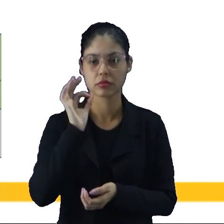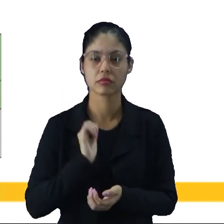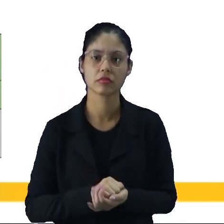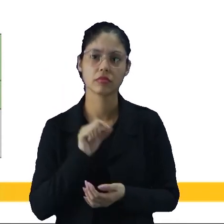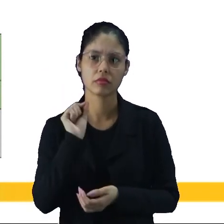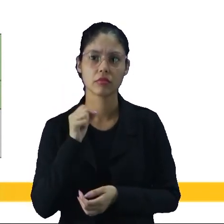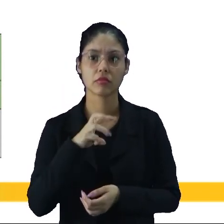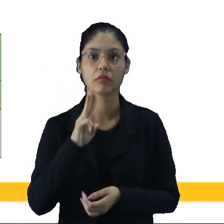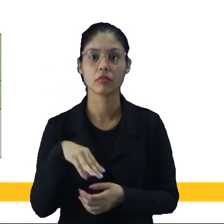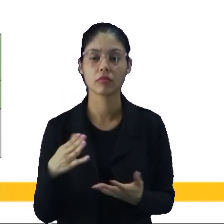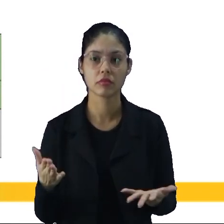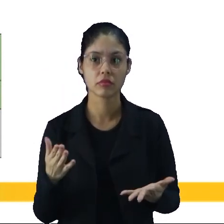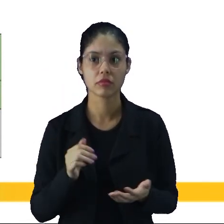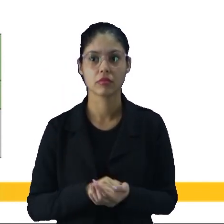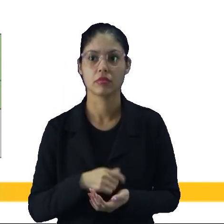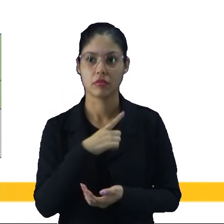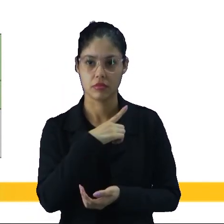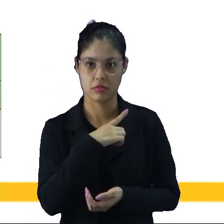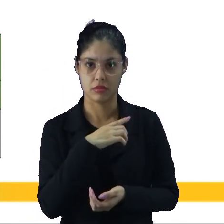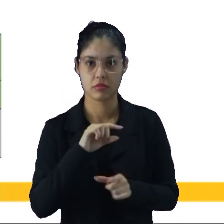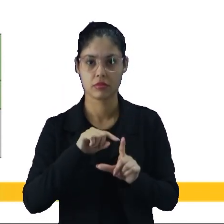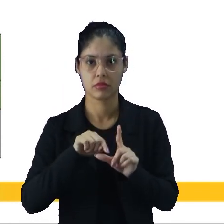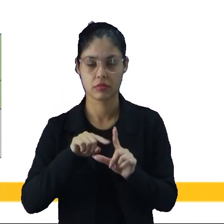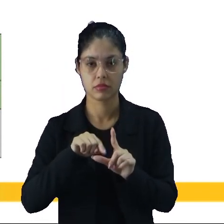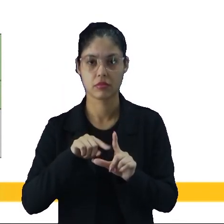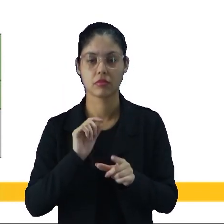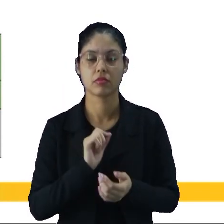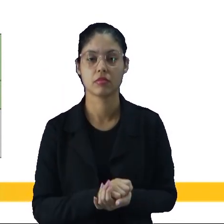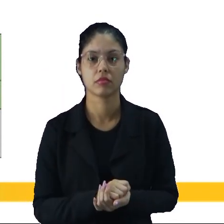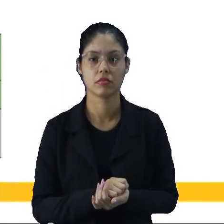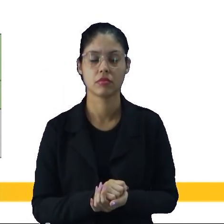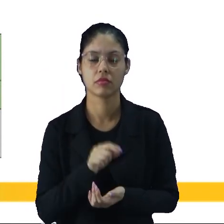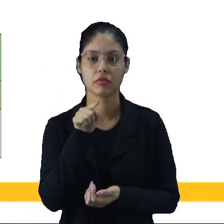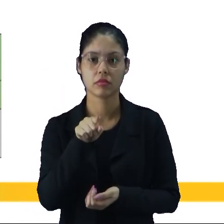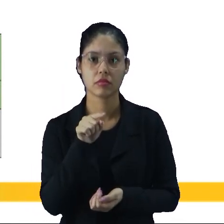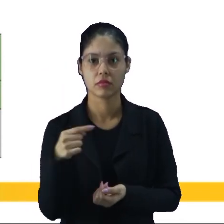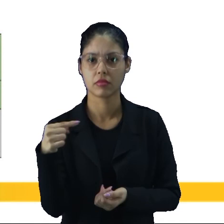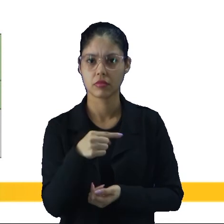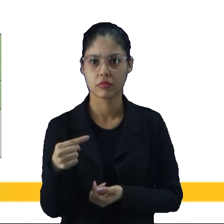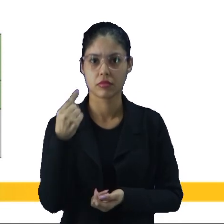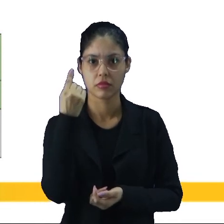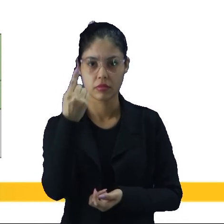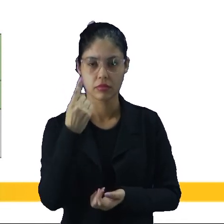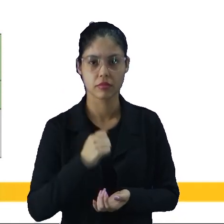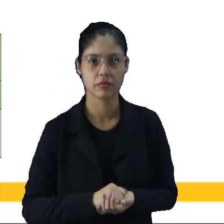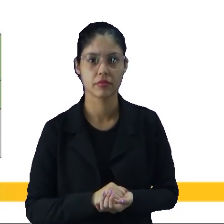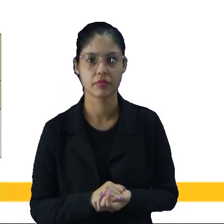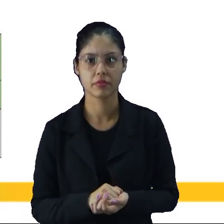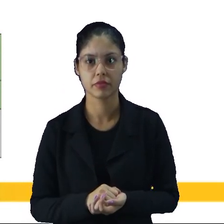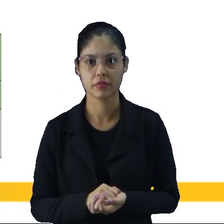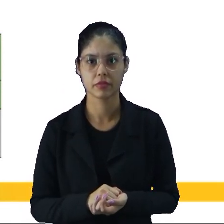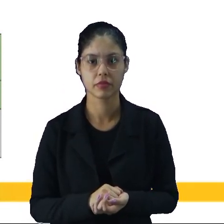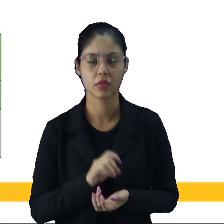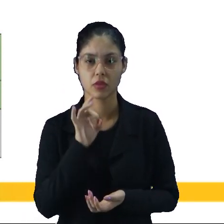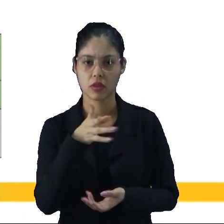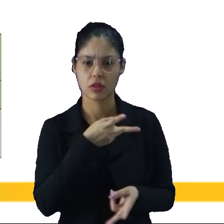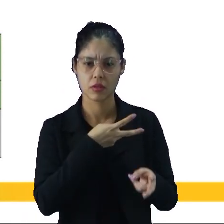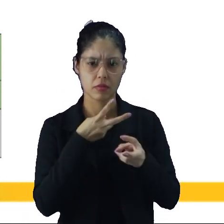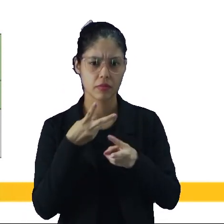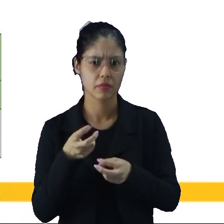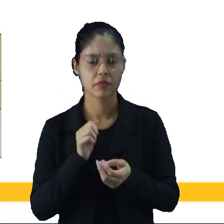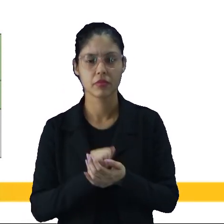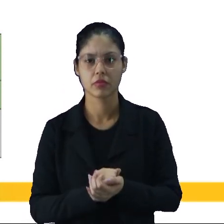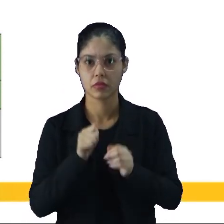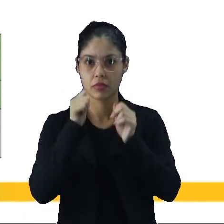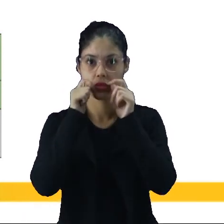o seno? O seno desse ângulo, tá? Aqui é menos 1, tá, pessoal? É só você prestar atenção que o